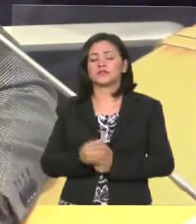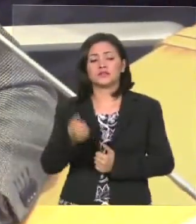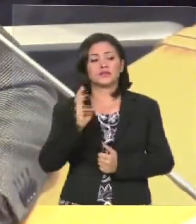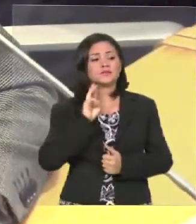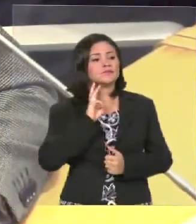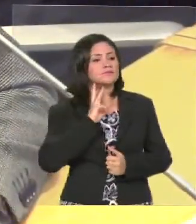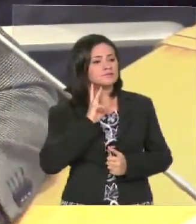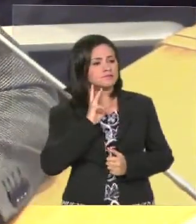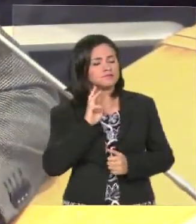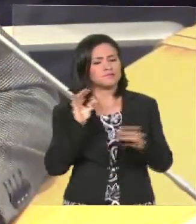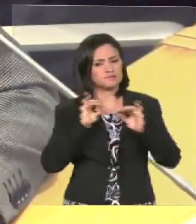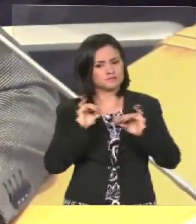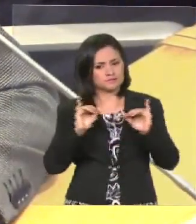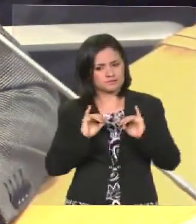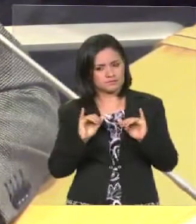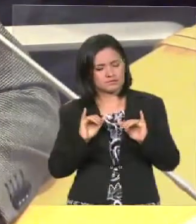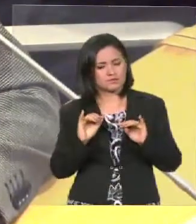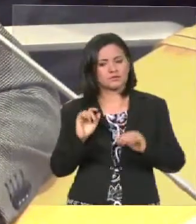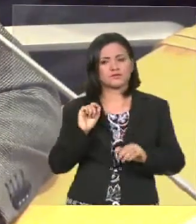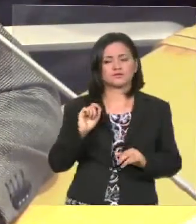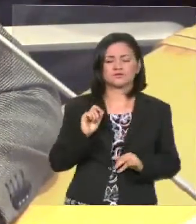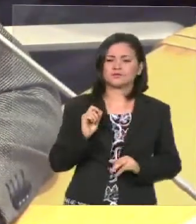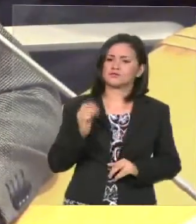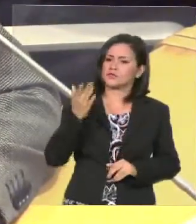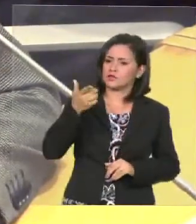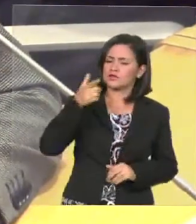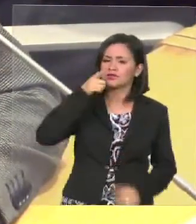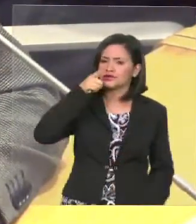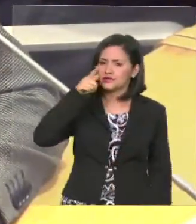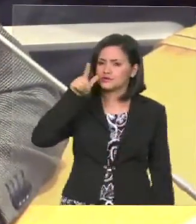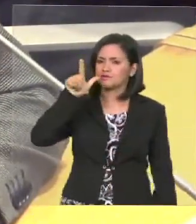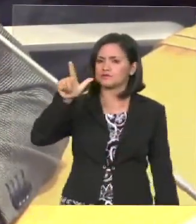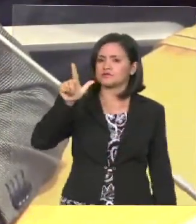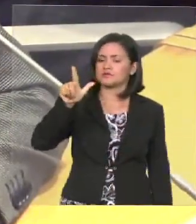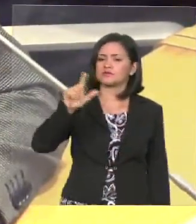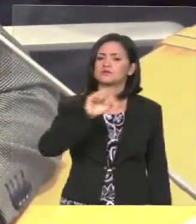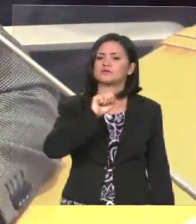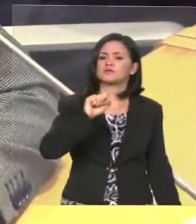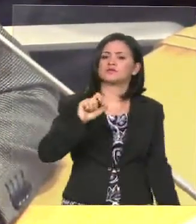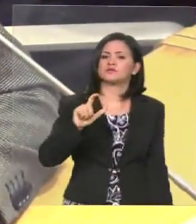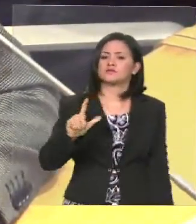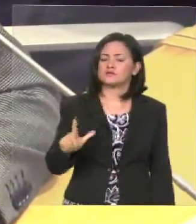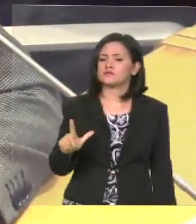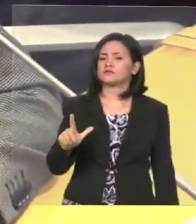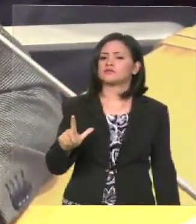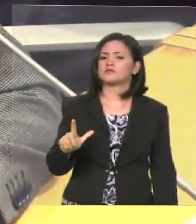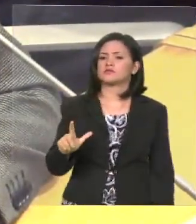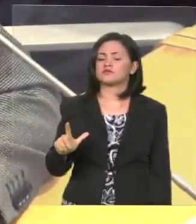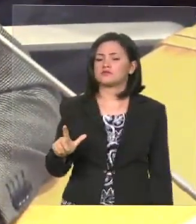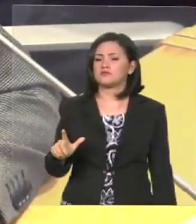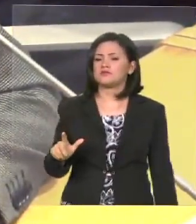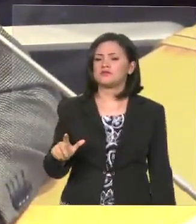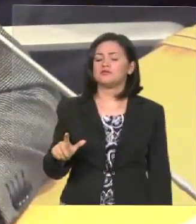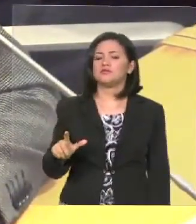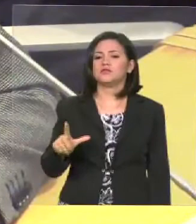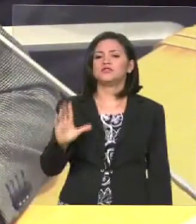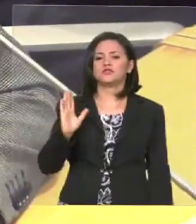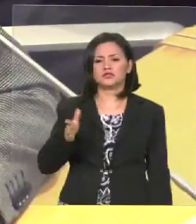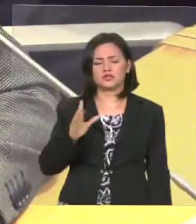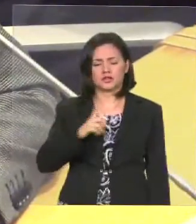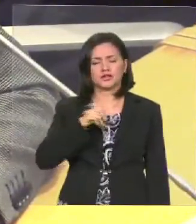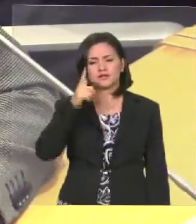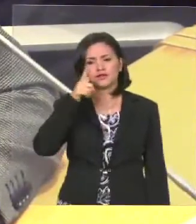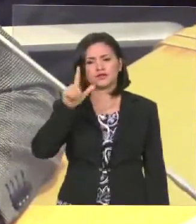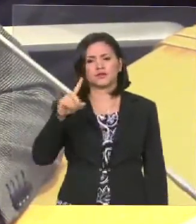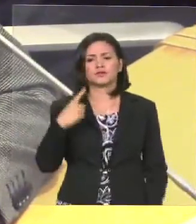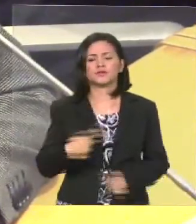mais uma vez dizer que Vossa Excelência foi o grande vitorioso. São Luís ganhou com uma campanha limpa, como Vossa Excelência fez, da forma